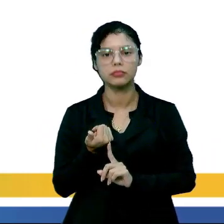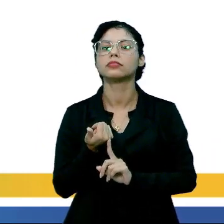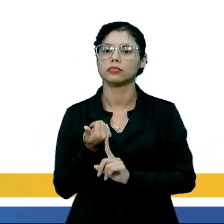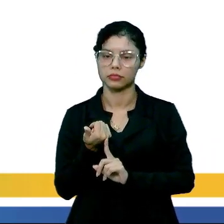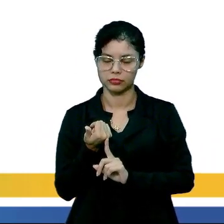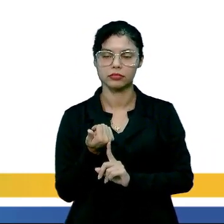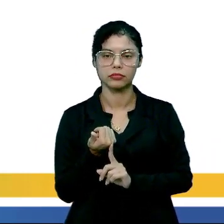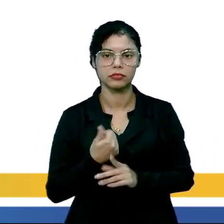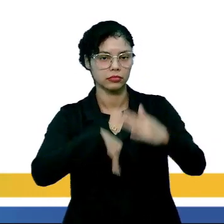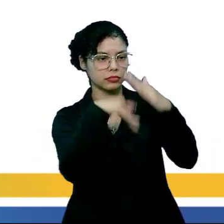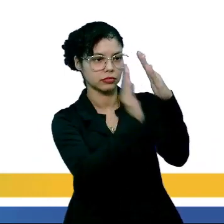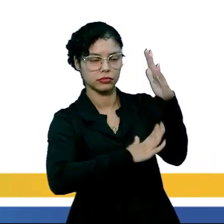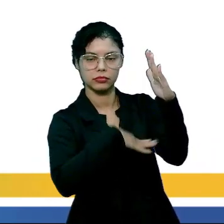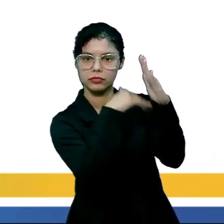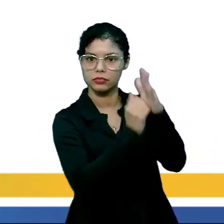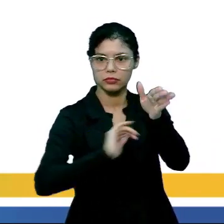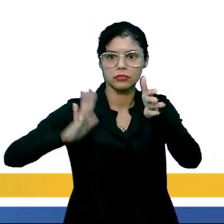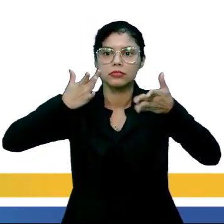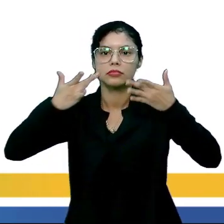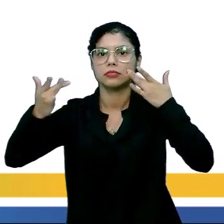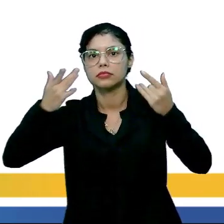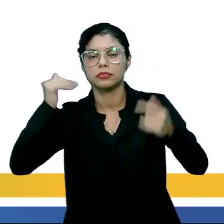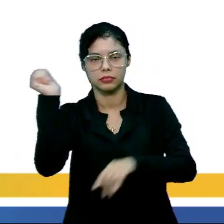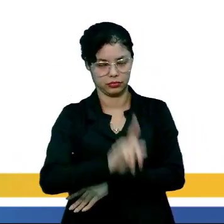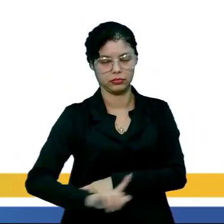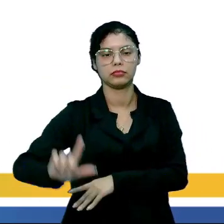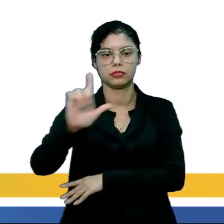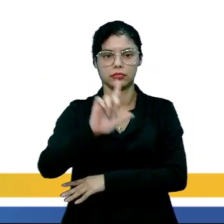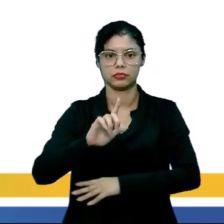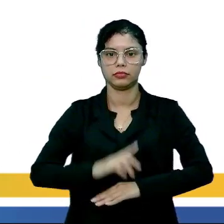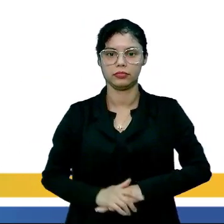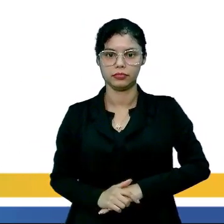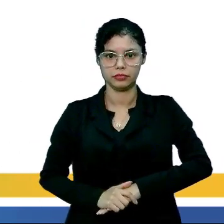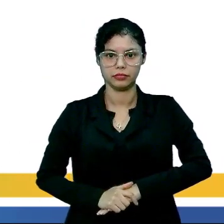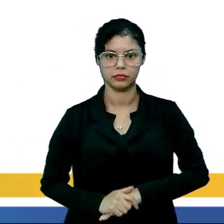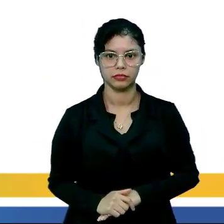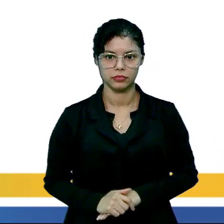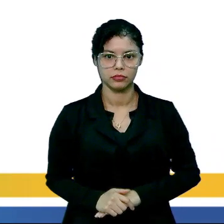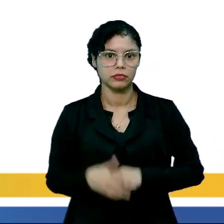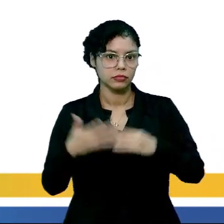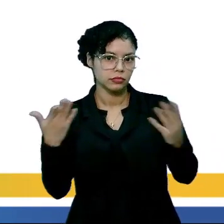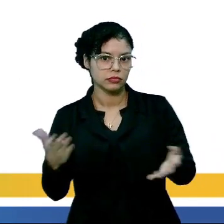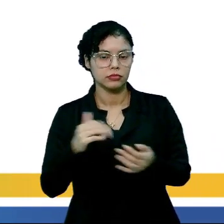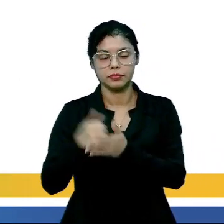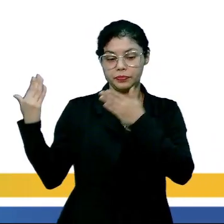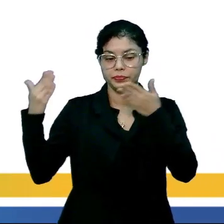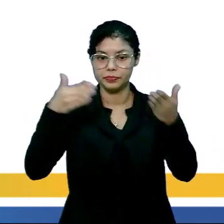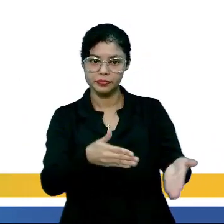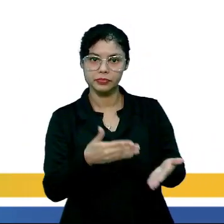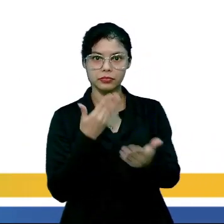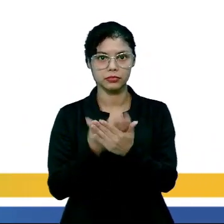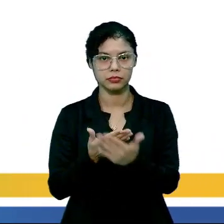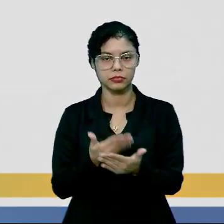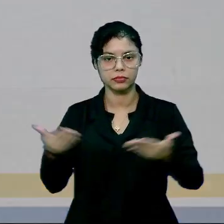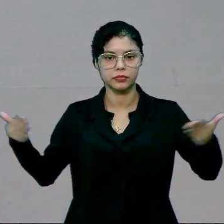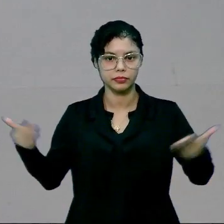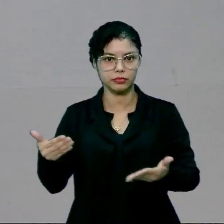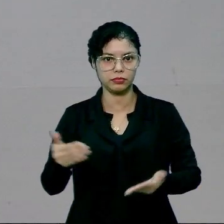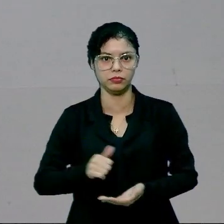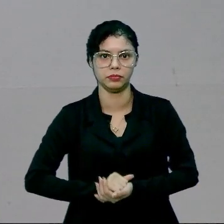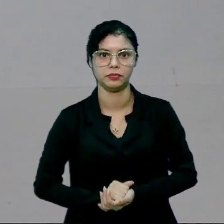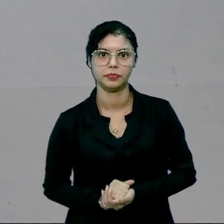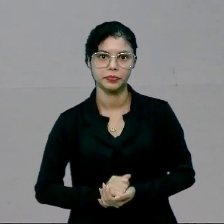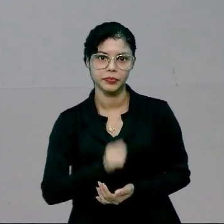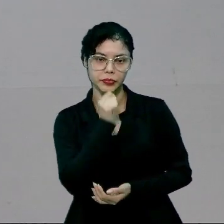nas esferas artísticas de pintura, do teatro e da literatura, que é o foco da nossa aula de hoje,